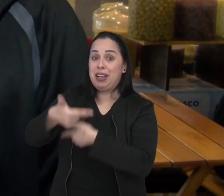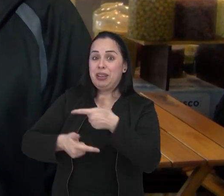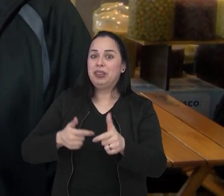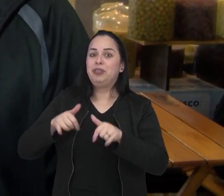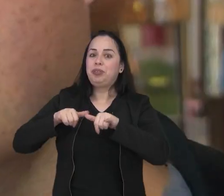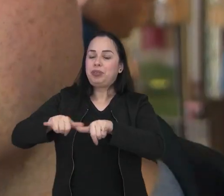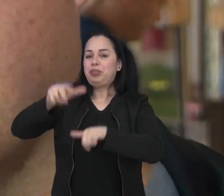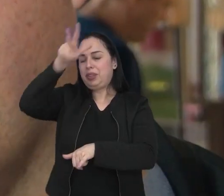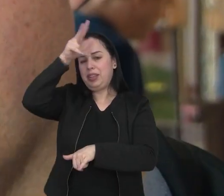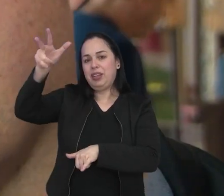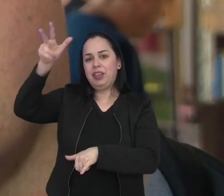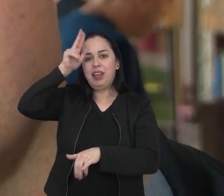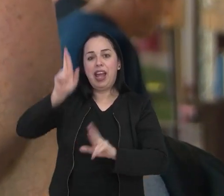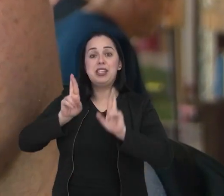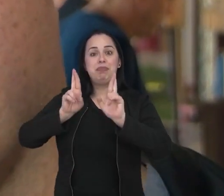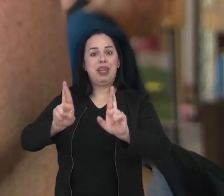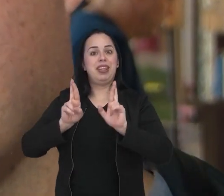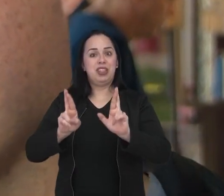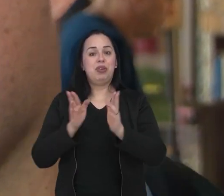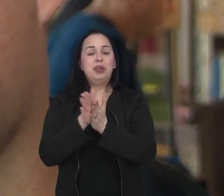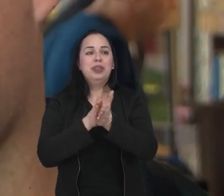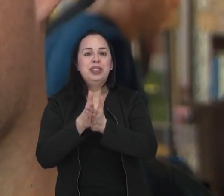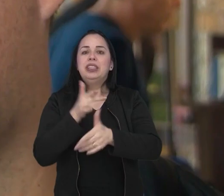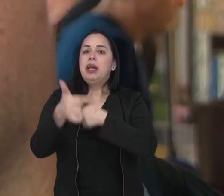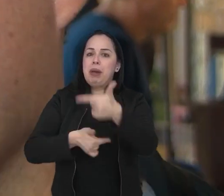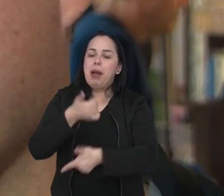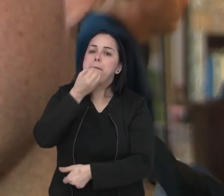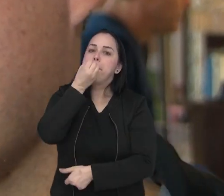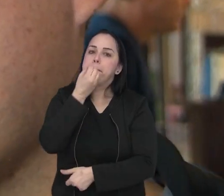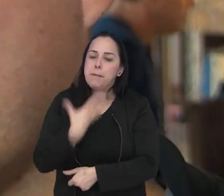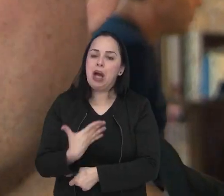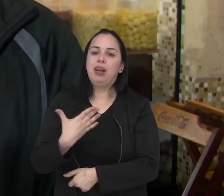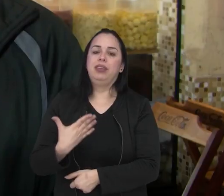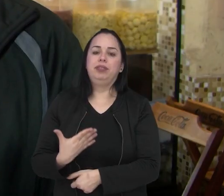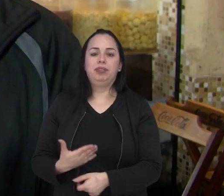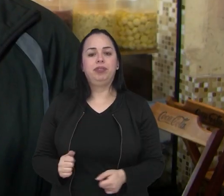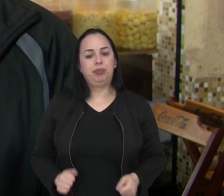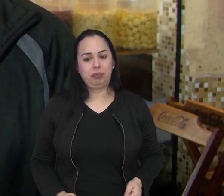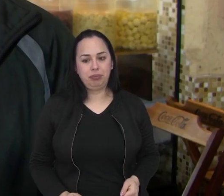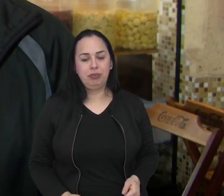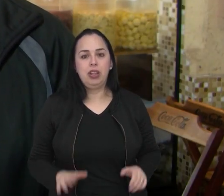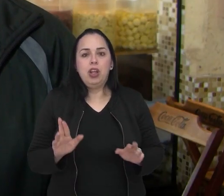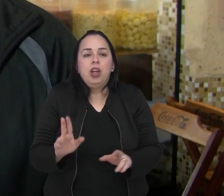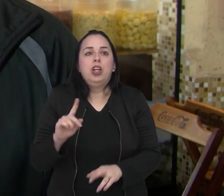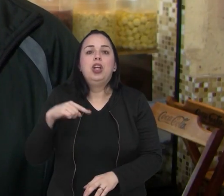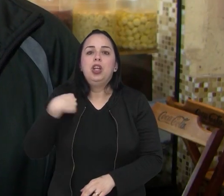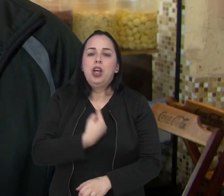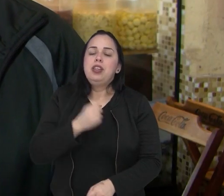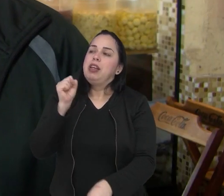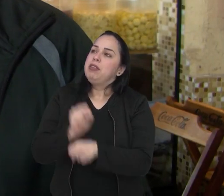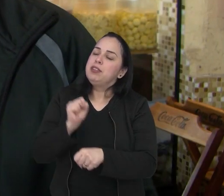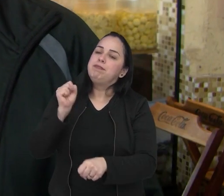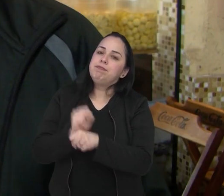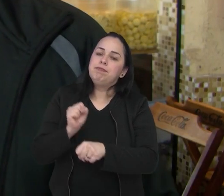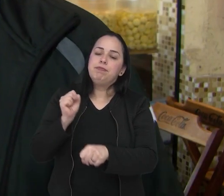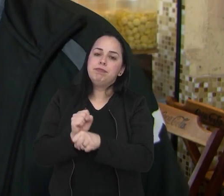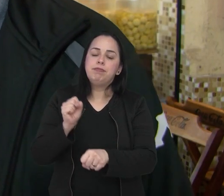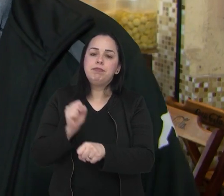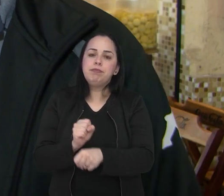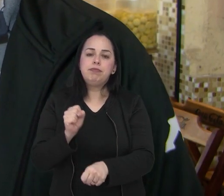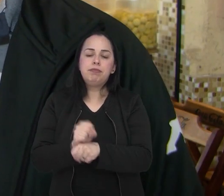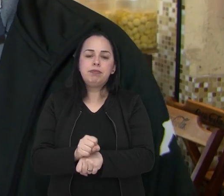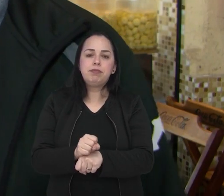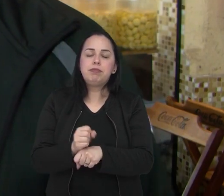mercado municipal, a expectativa é trabalhar melhor e atender melhor. Então a gente aguardava já por muito tempo, né, essa